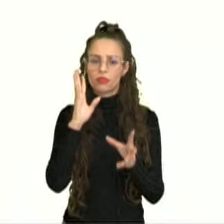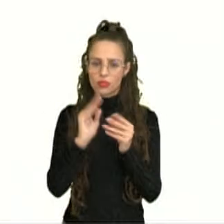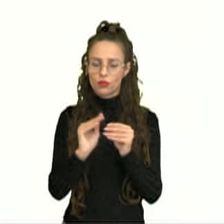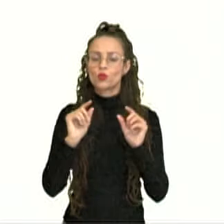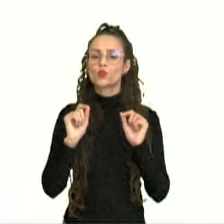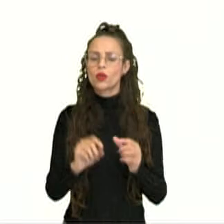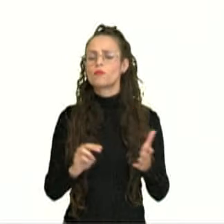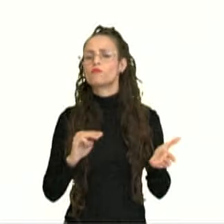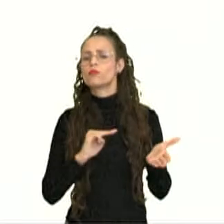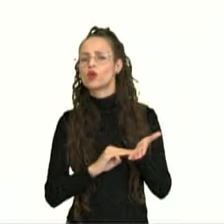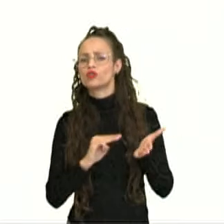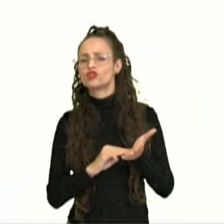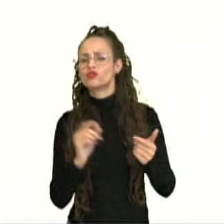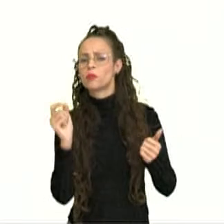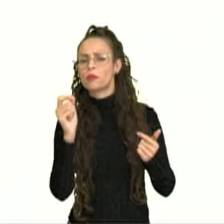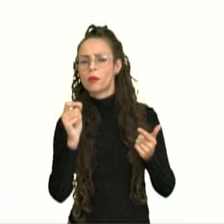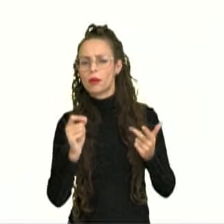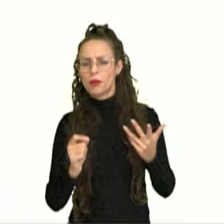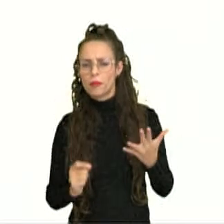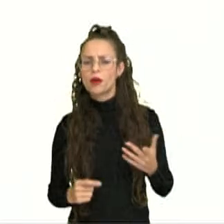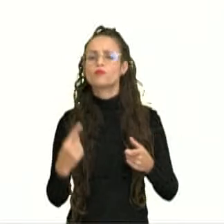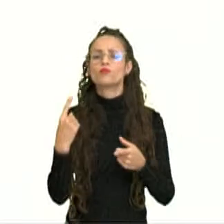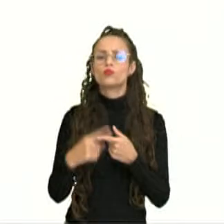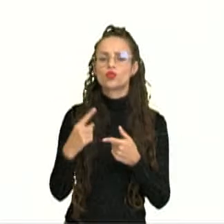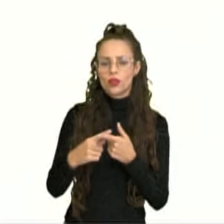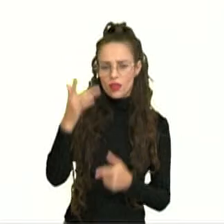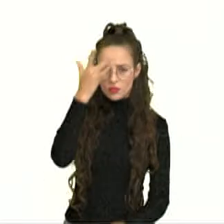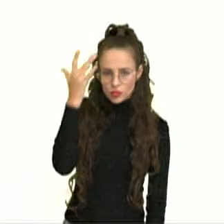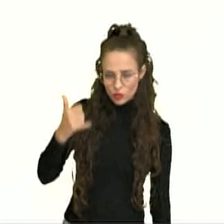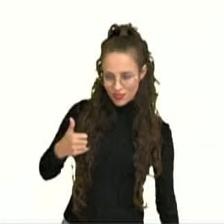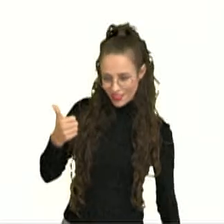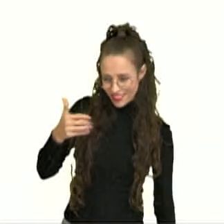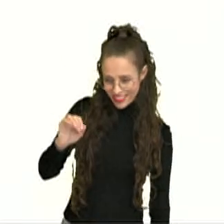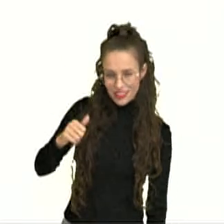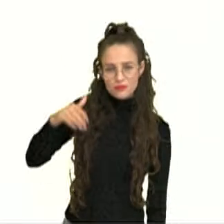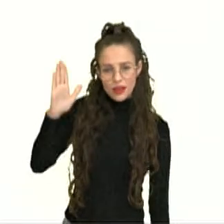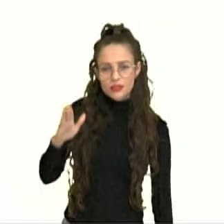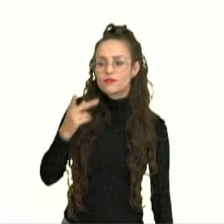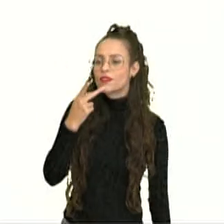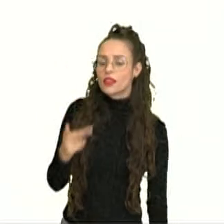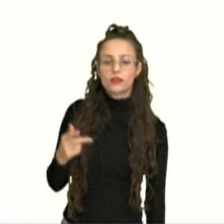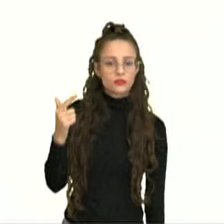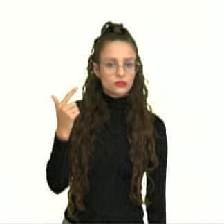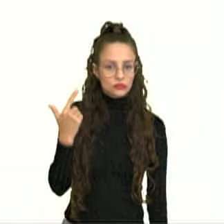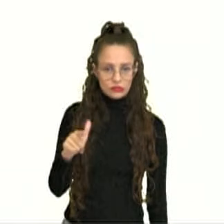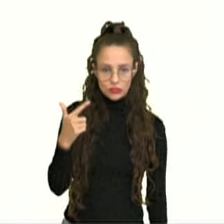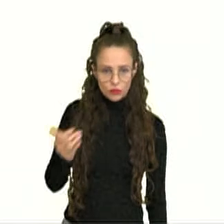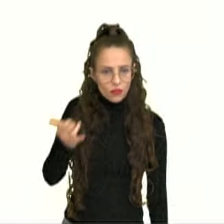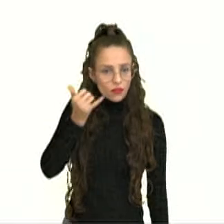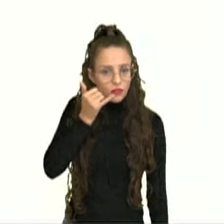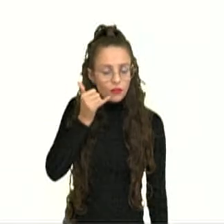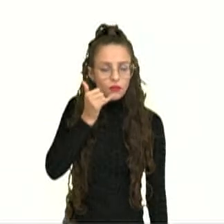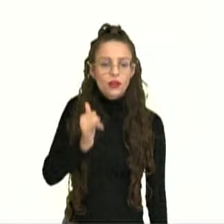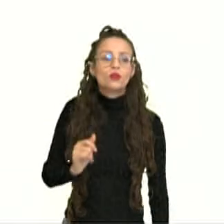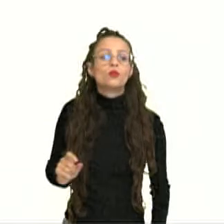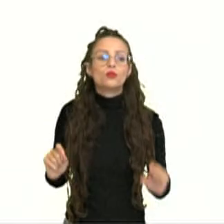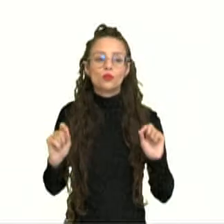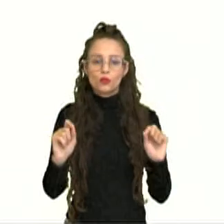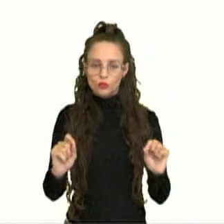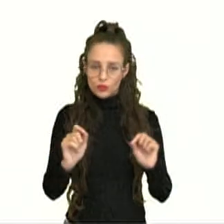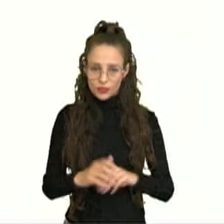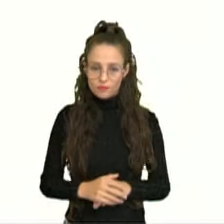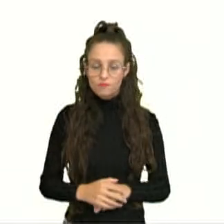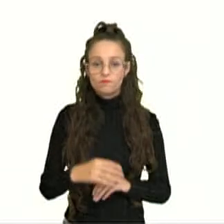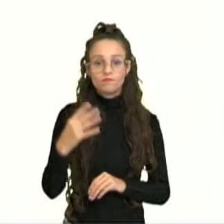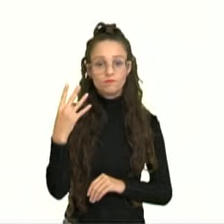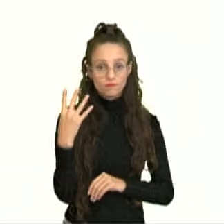os motivos alegados pelas pessoas com 10 anos ou mais de idade que não têm aparelho celular, os